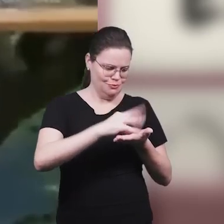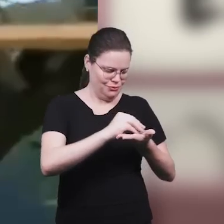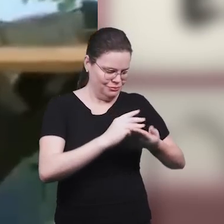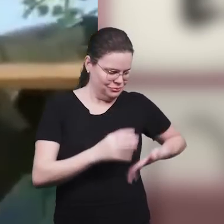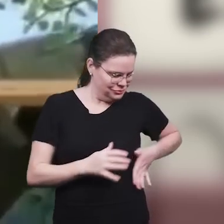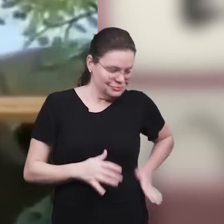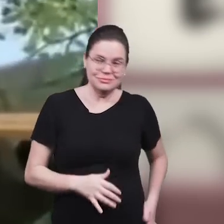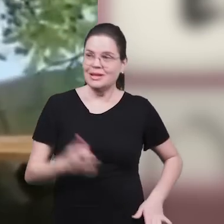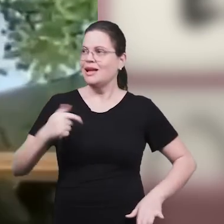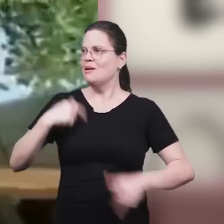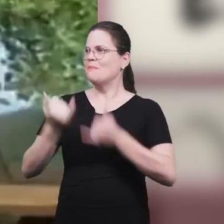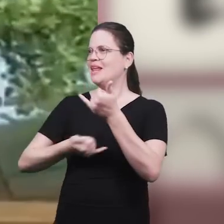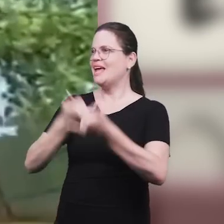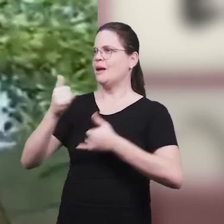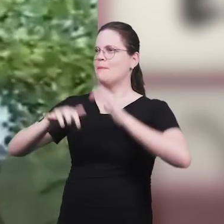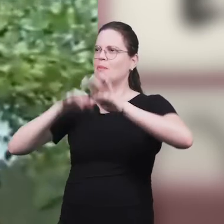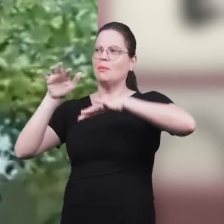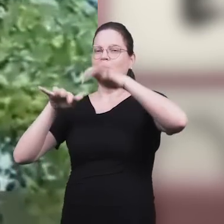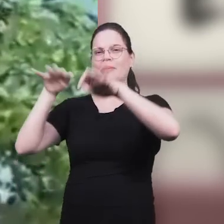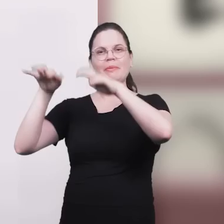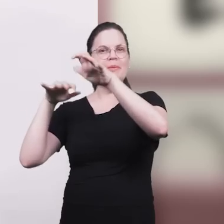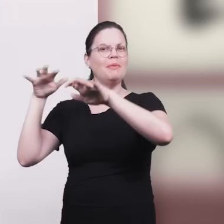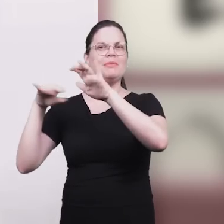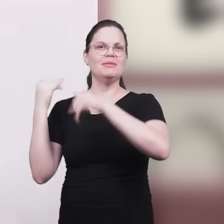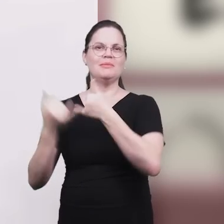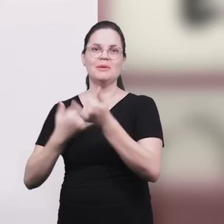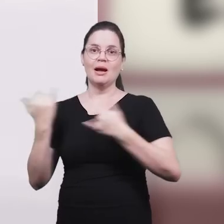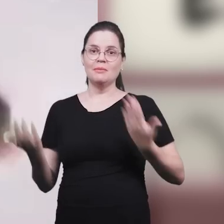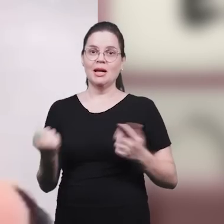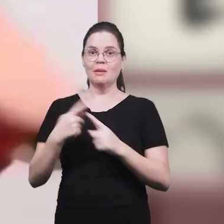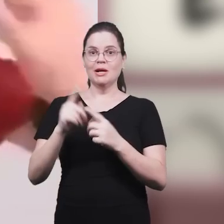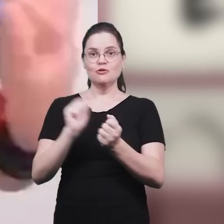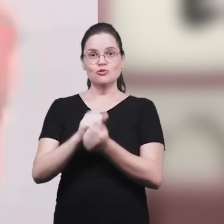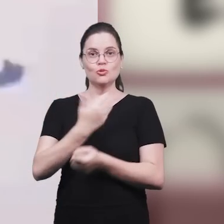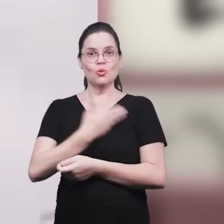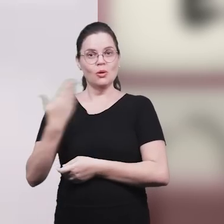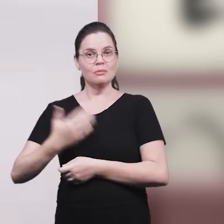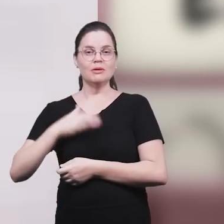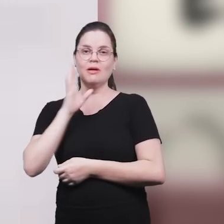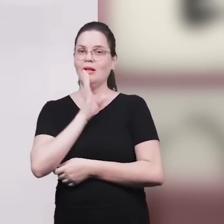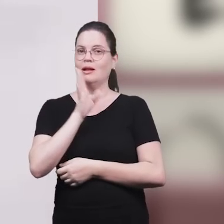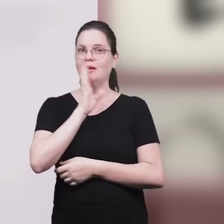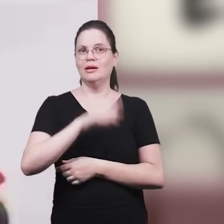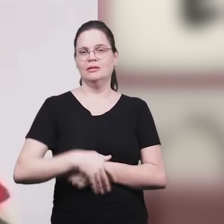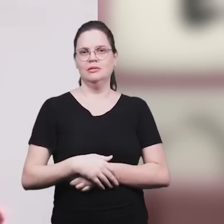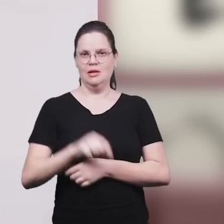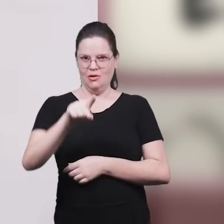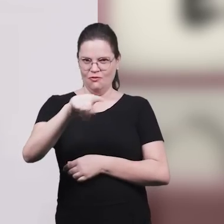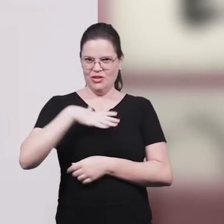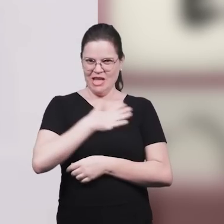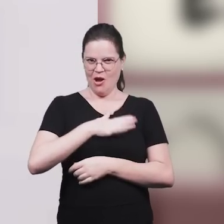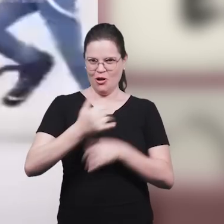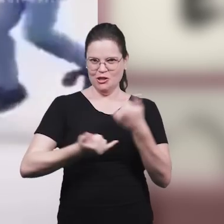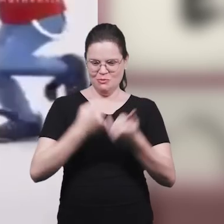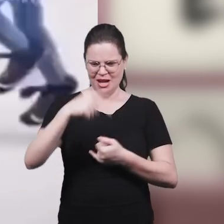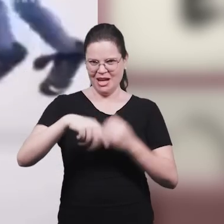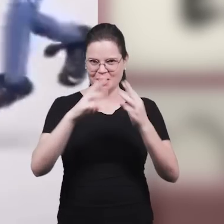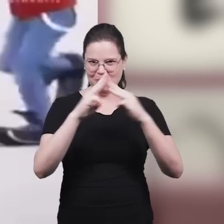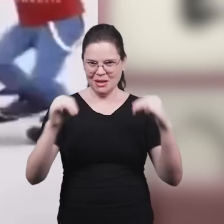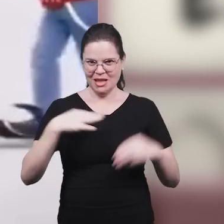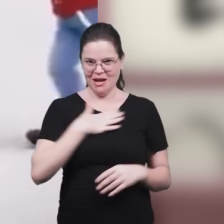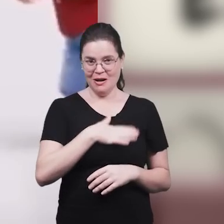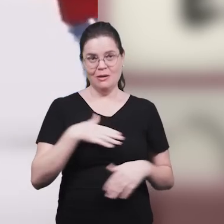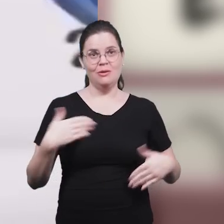Brincar. Porque a brincadeira com os amigos é muito legal. Quem que está aqui no Manaim e não gosta dos momentos de